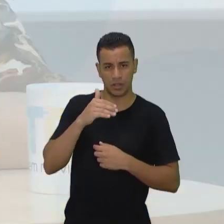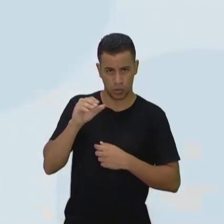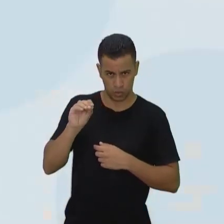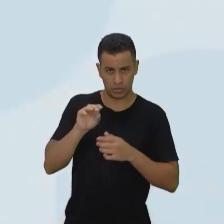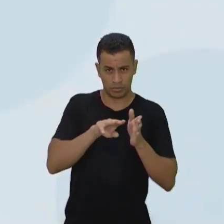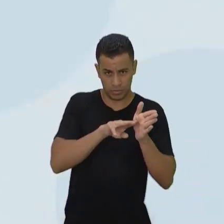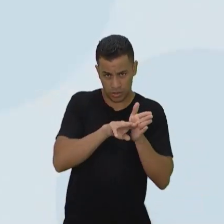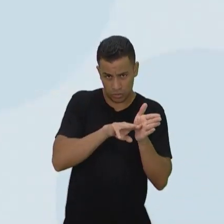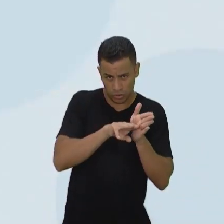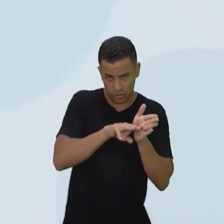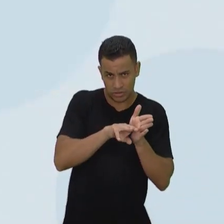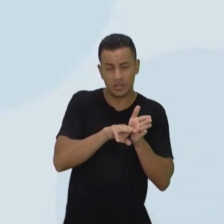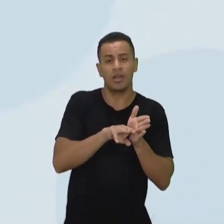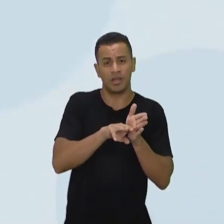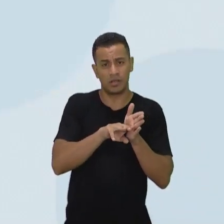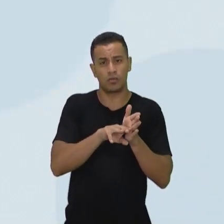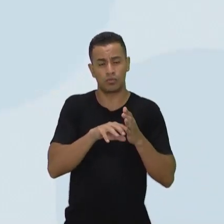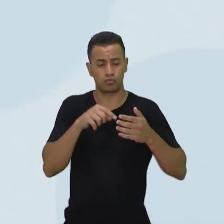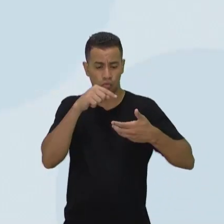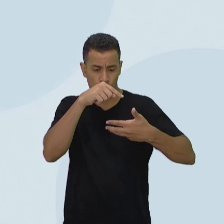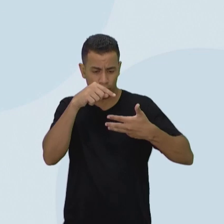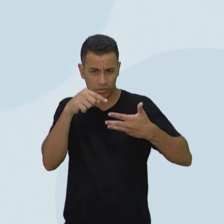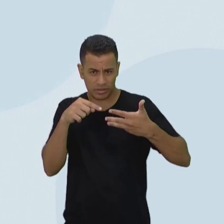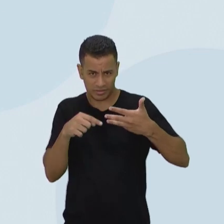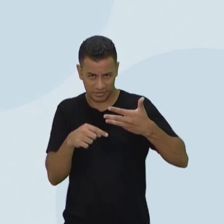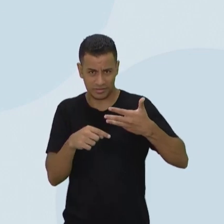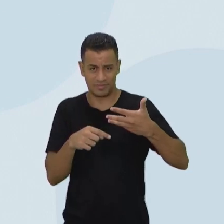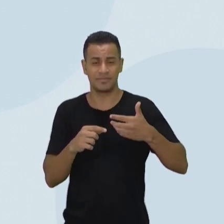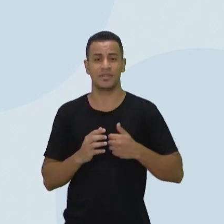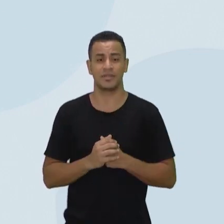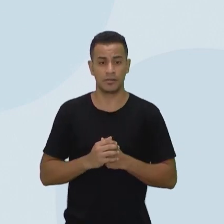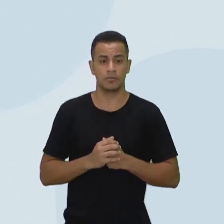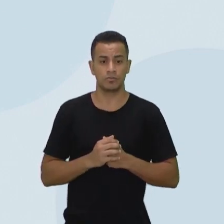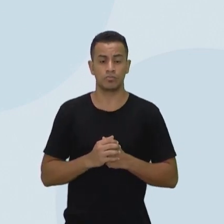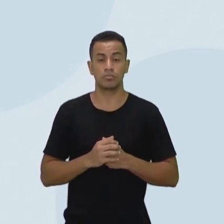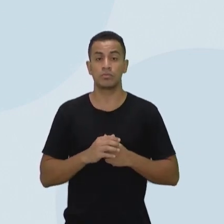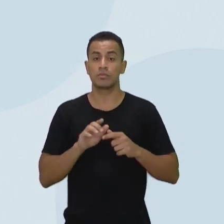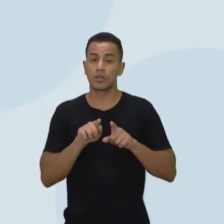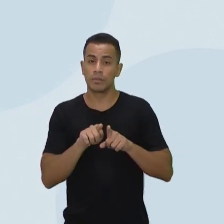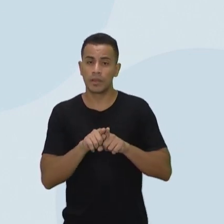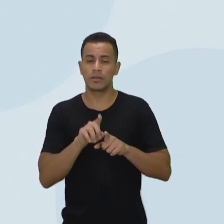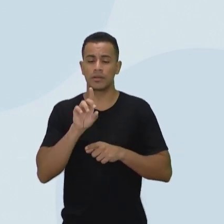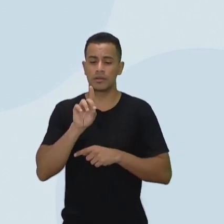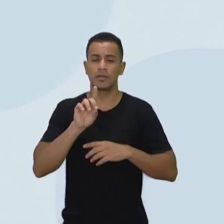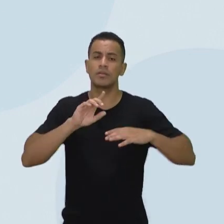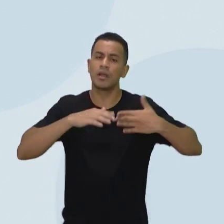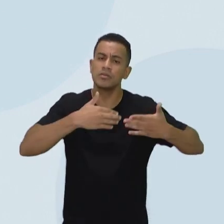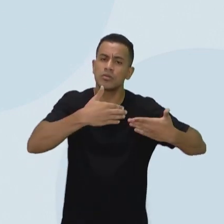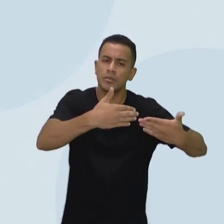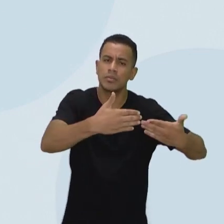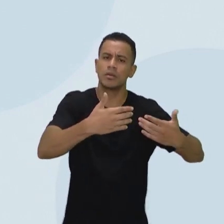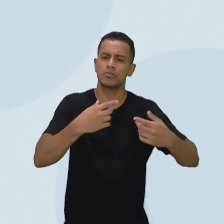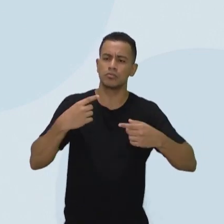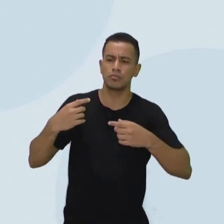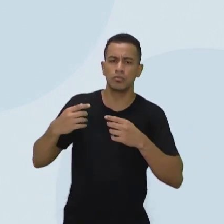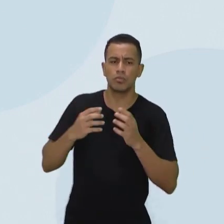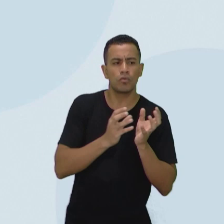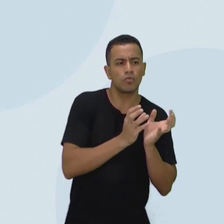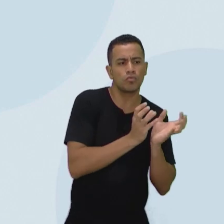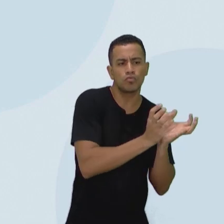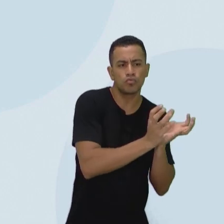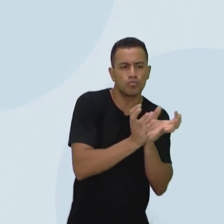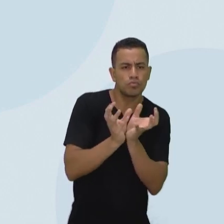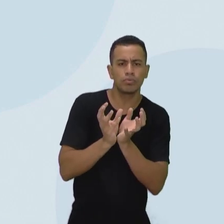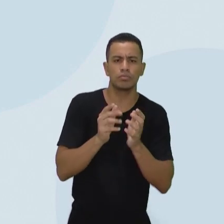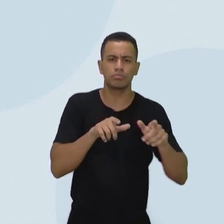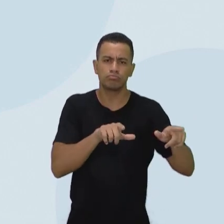curricular, os desdobramentos e as discussões entre os pares sobre as atividades. Os nossos